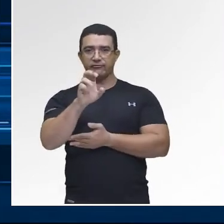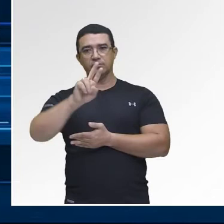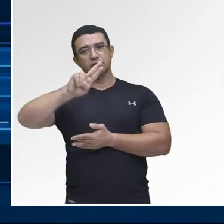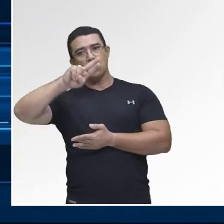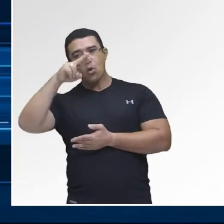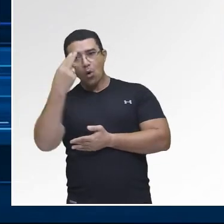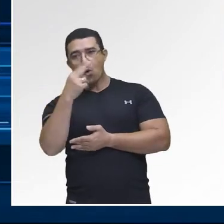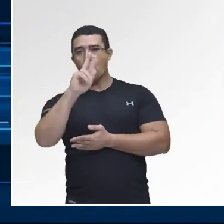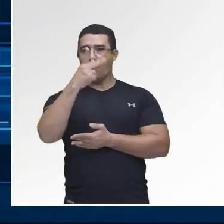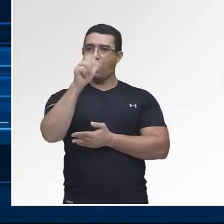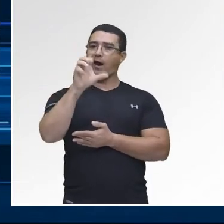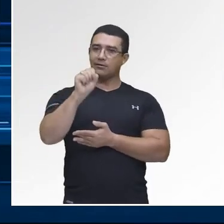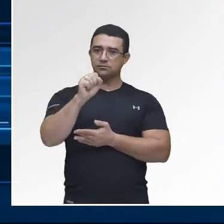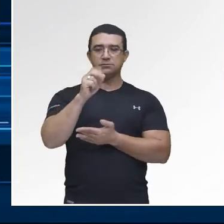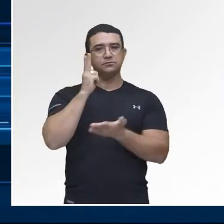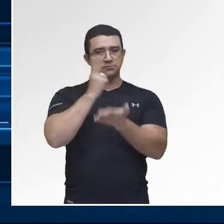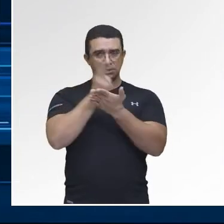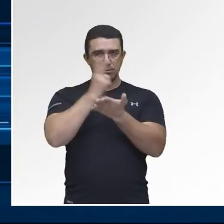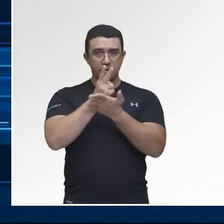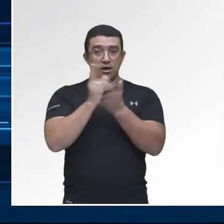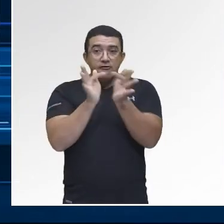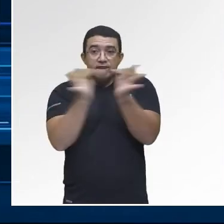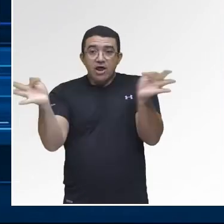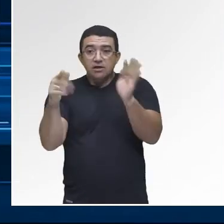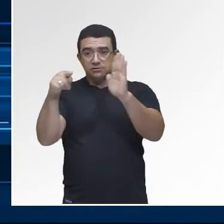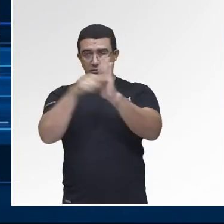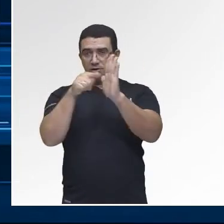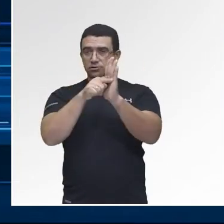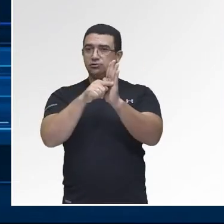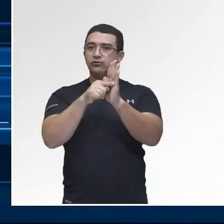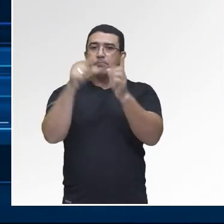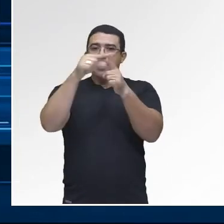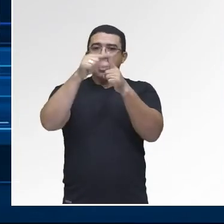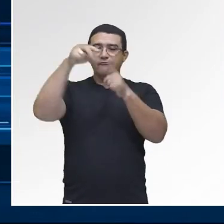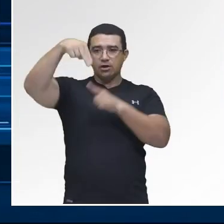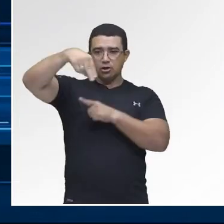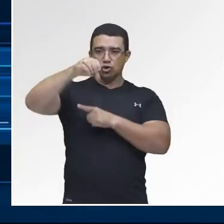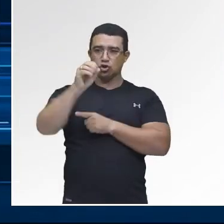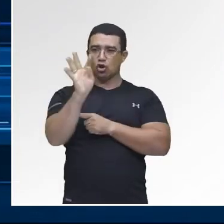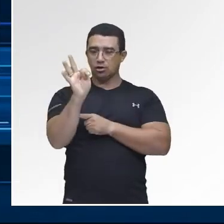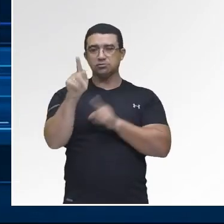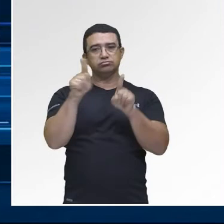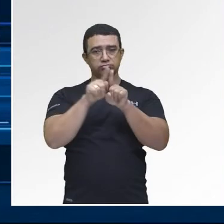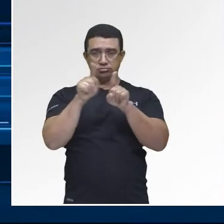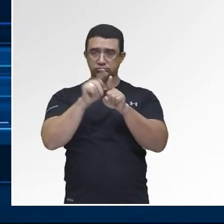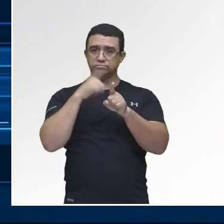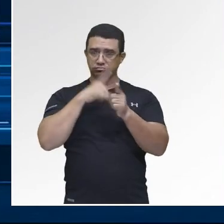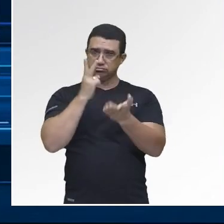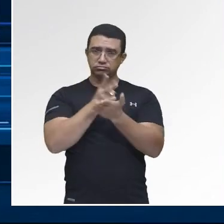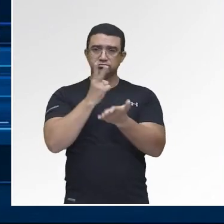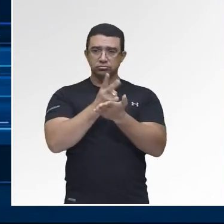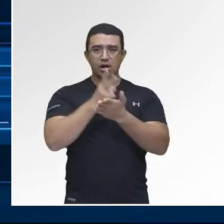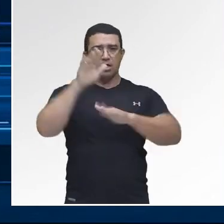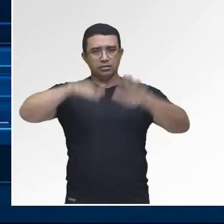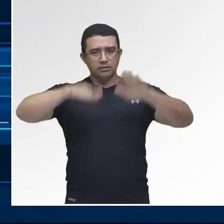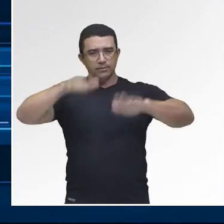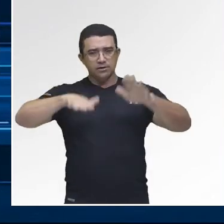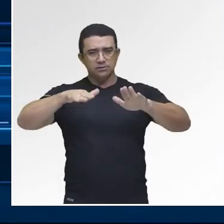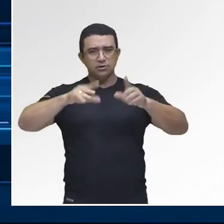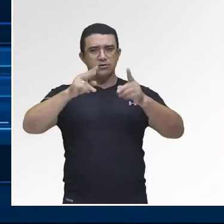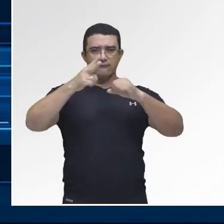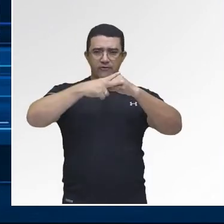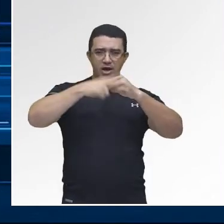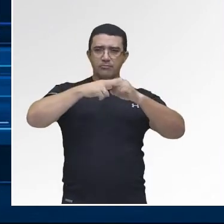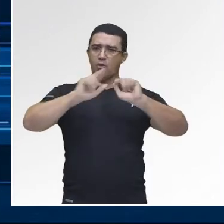frases negativas, também vão estar sempre presente. E o past participle que vai mudar, porque depende do verbo, da ação, né, do verbo que eu